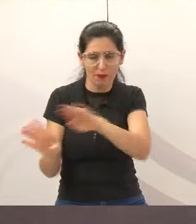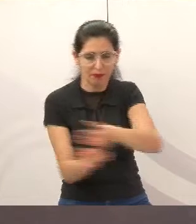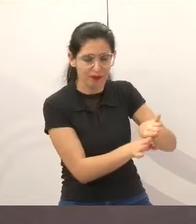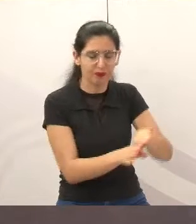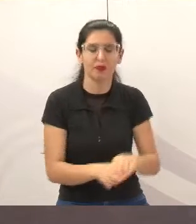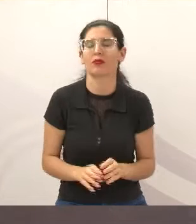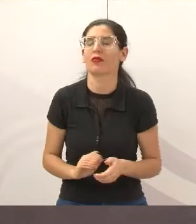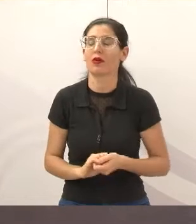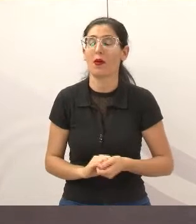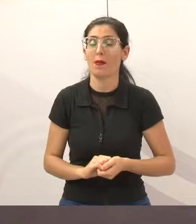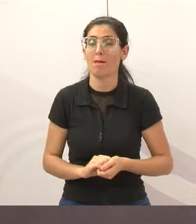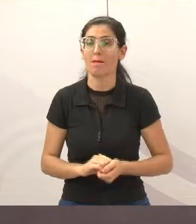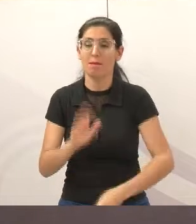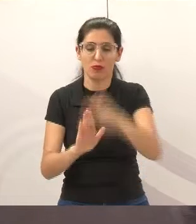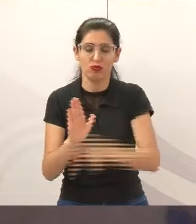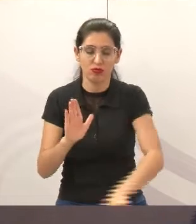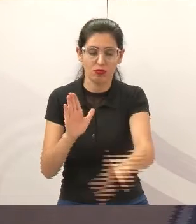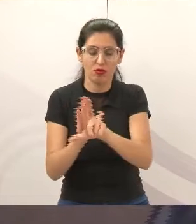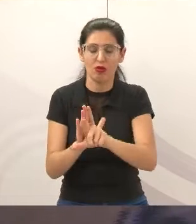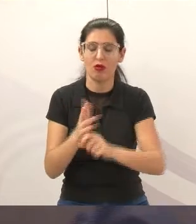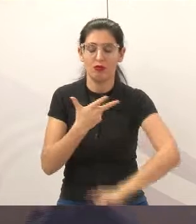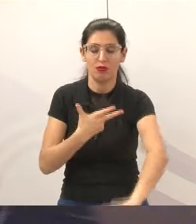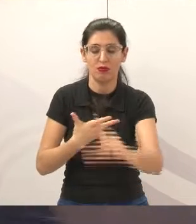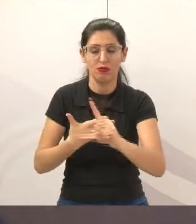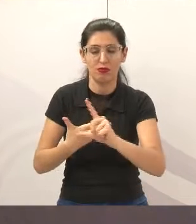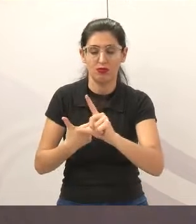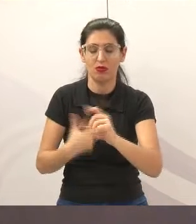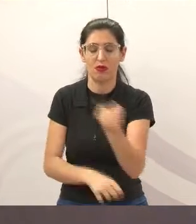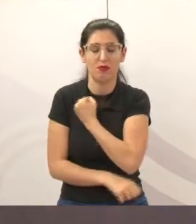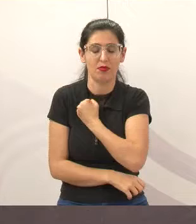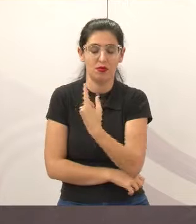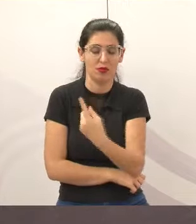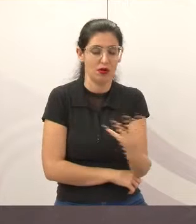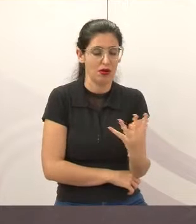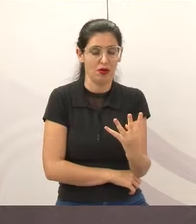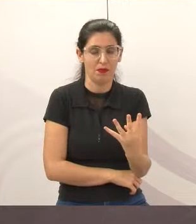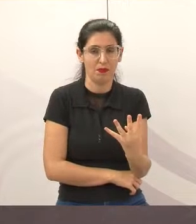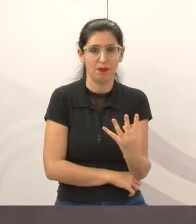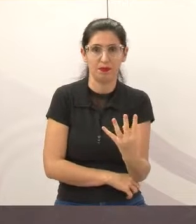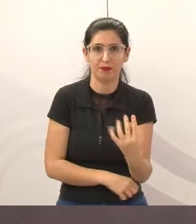Discussão única do projeto de lei do Legislativo número